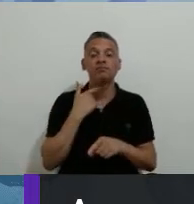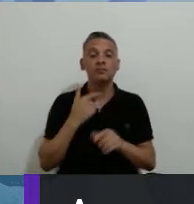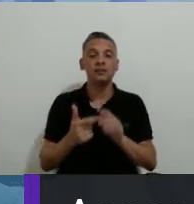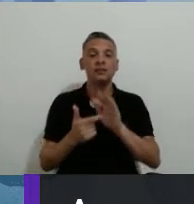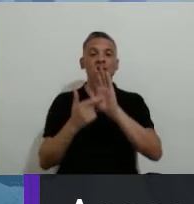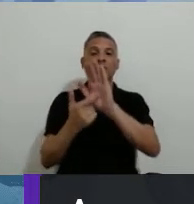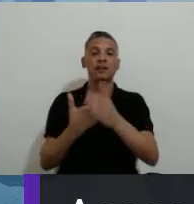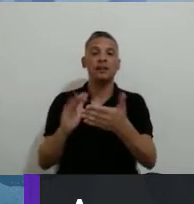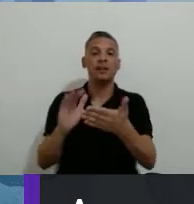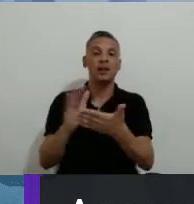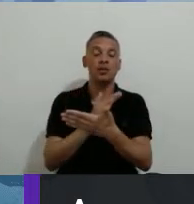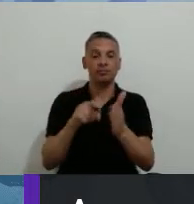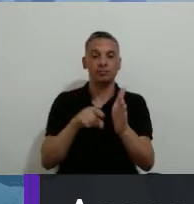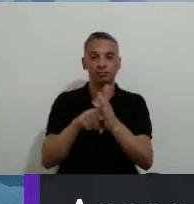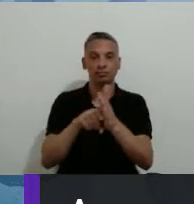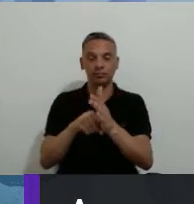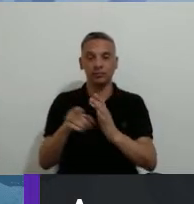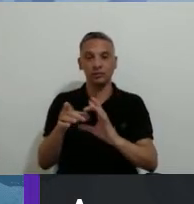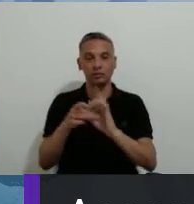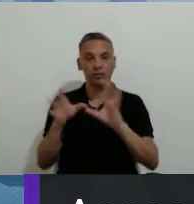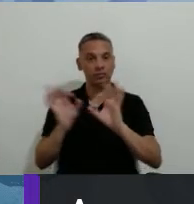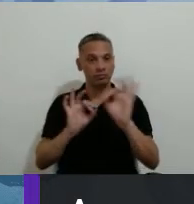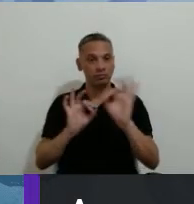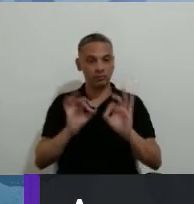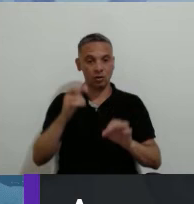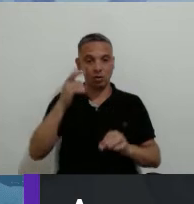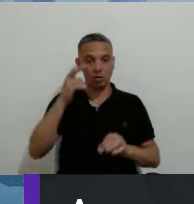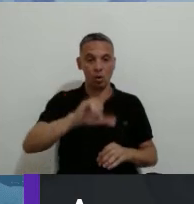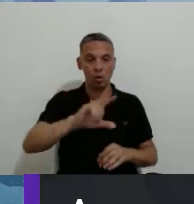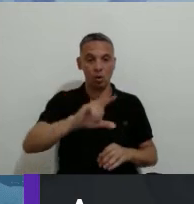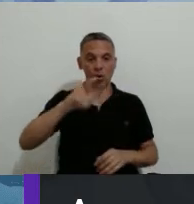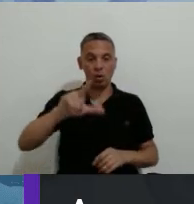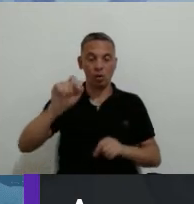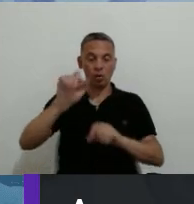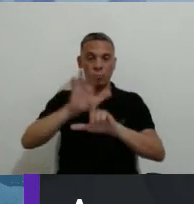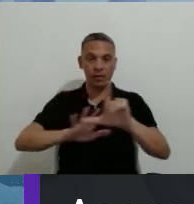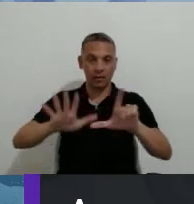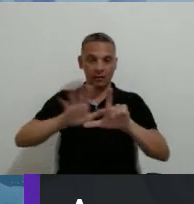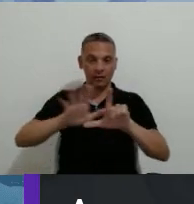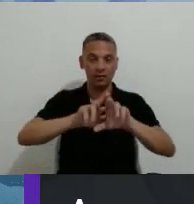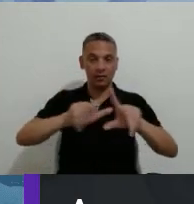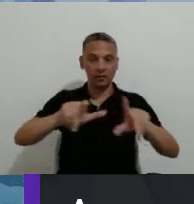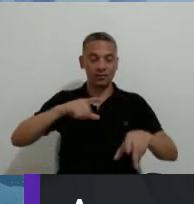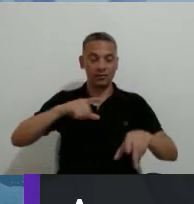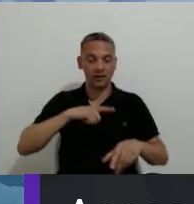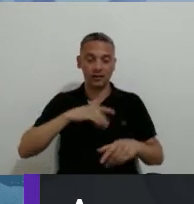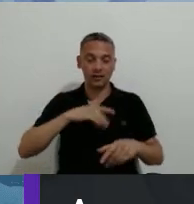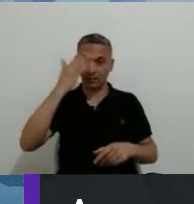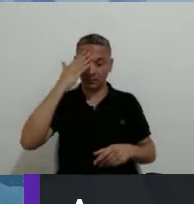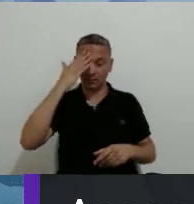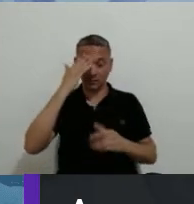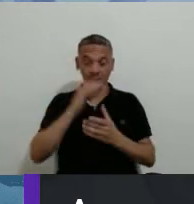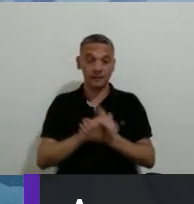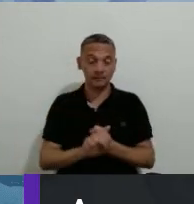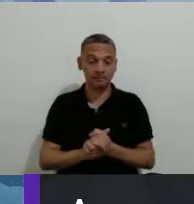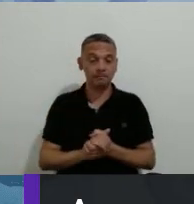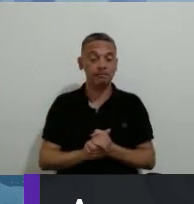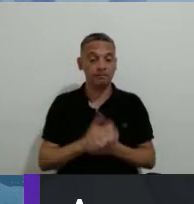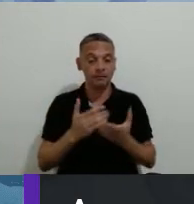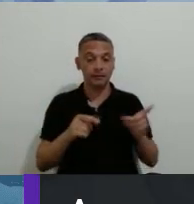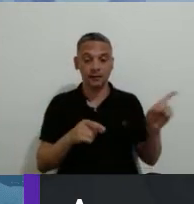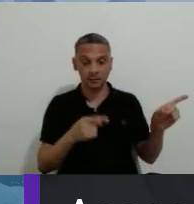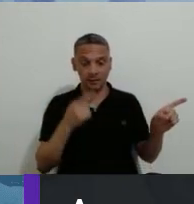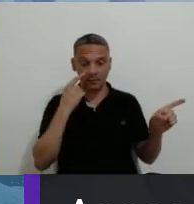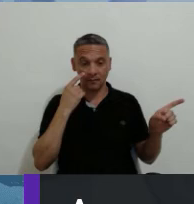que ainda não estão disponíveis em outras plataformas, em outras bases de dados de acesso público. É o caso desse indicador aqui,